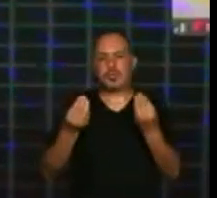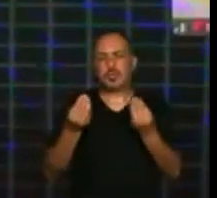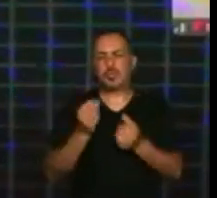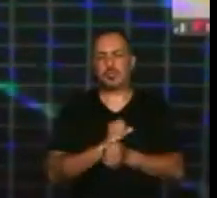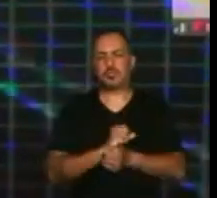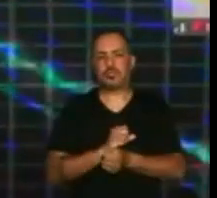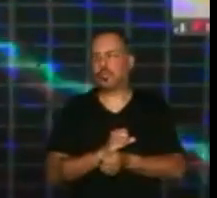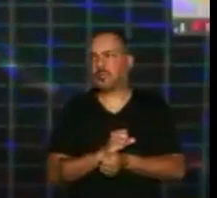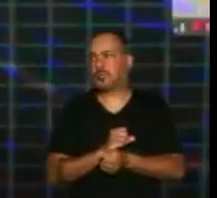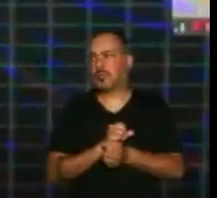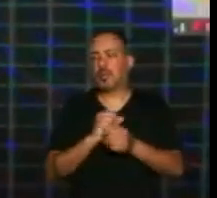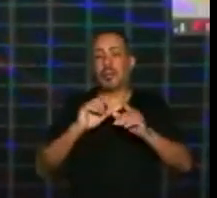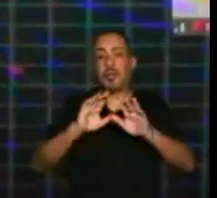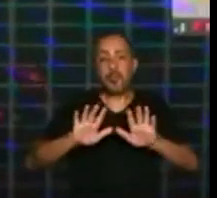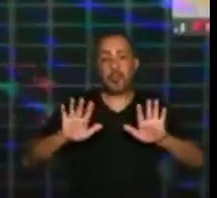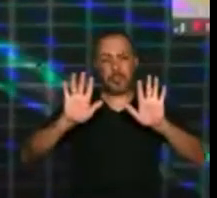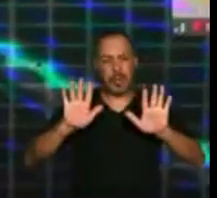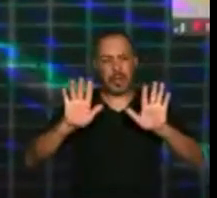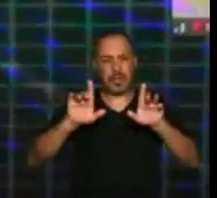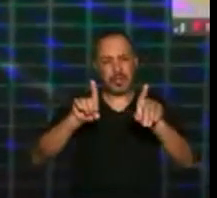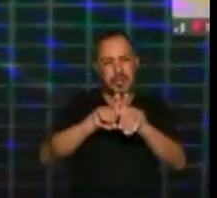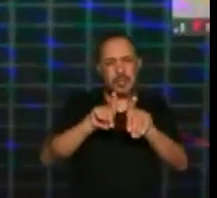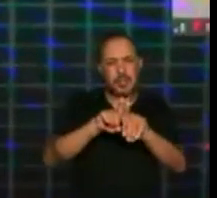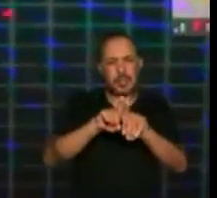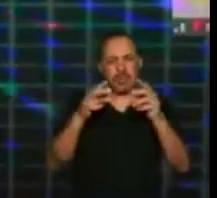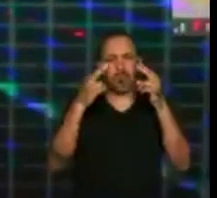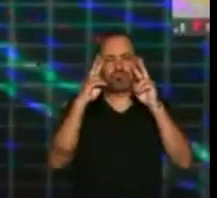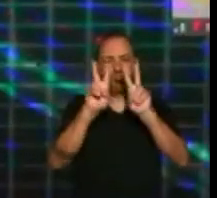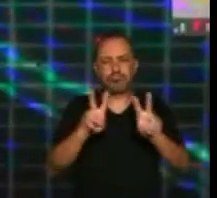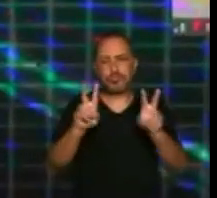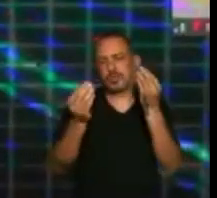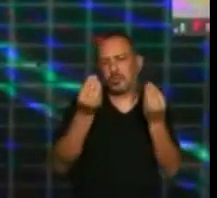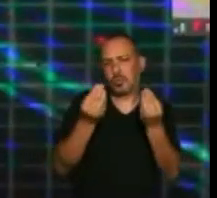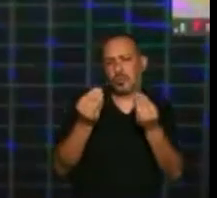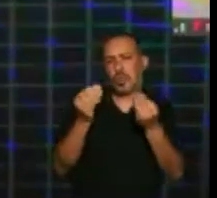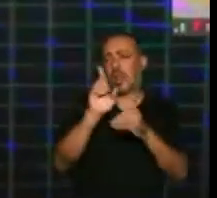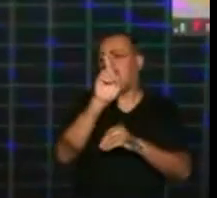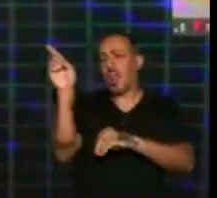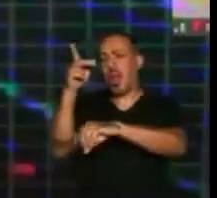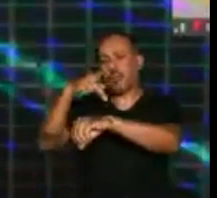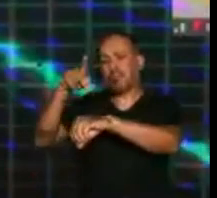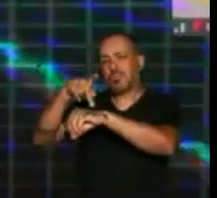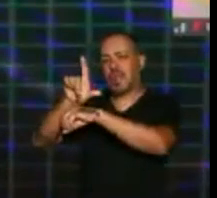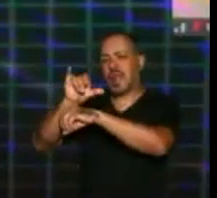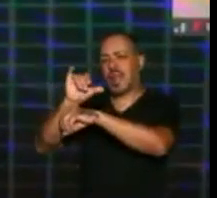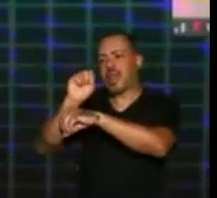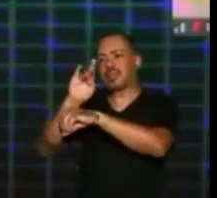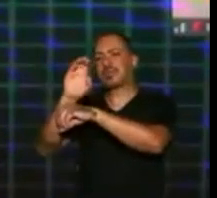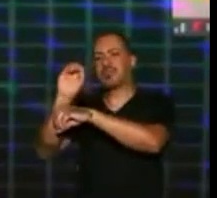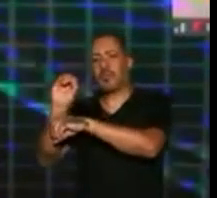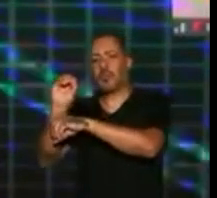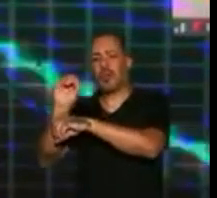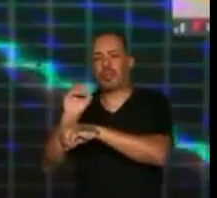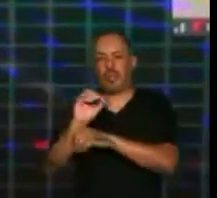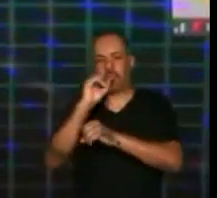ter errado, mas vai trazer também essa visão de lá de Lisboa. Então, Rafael, está